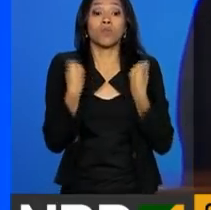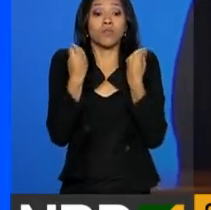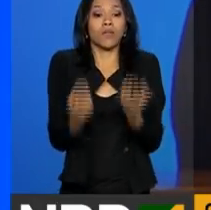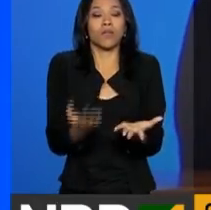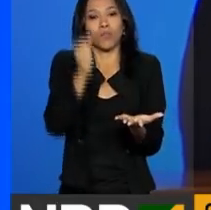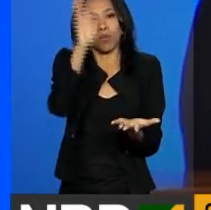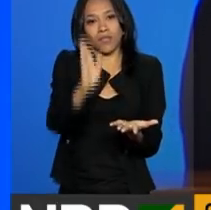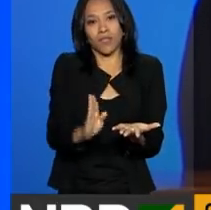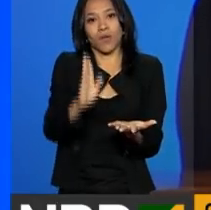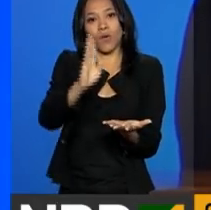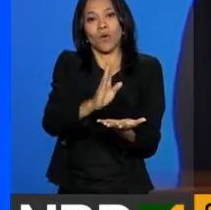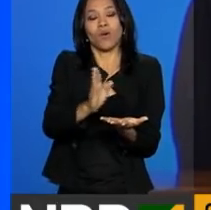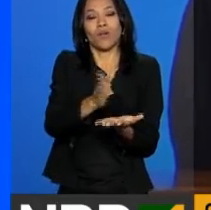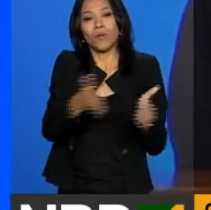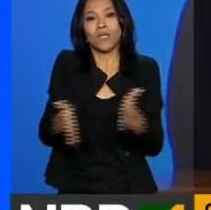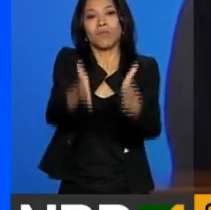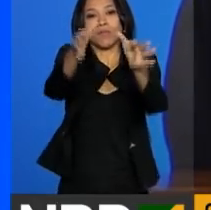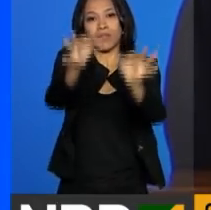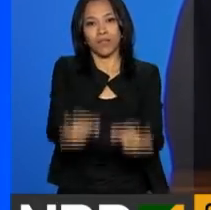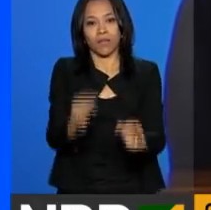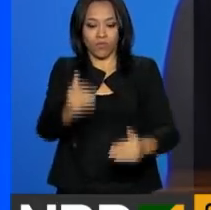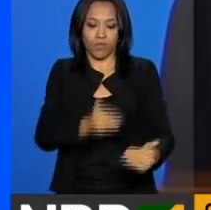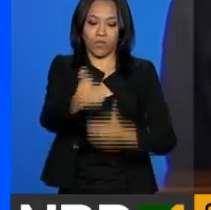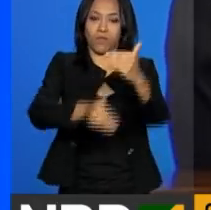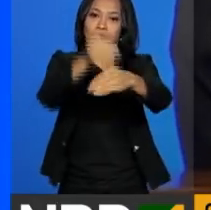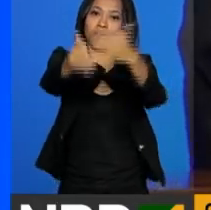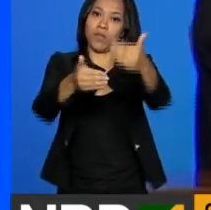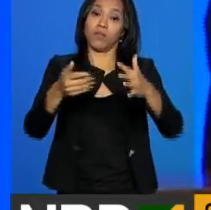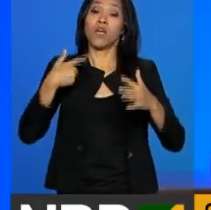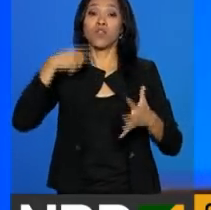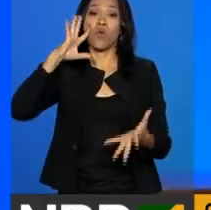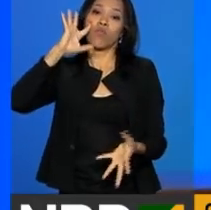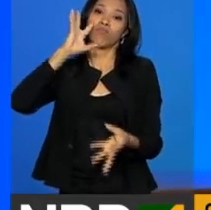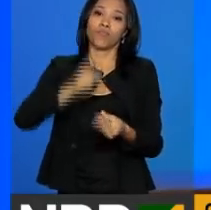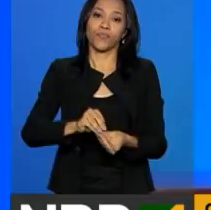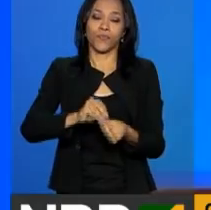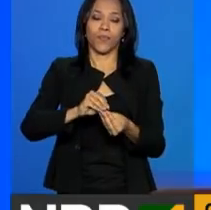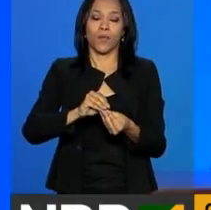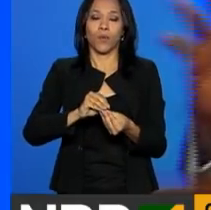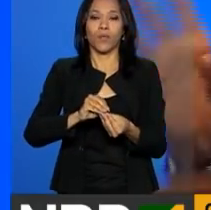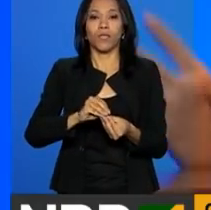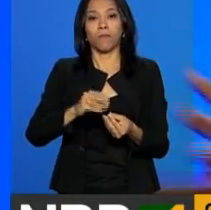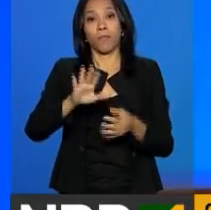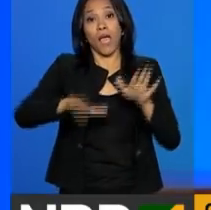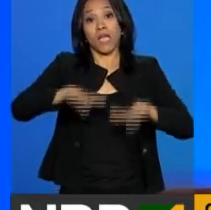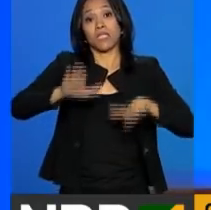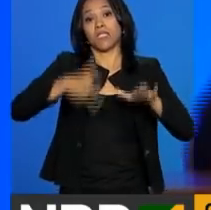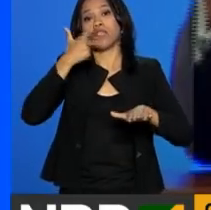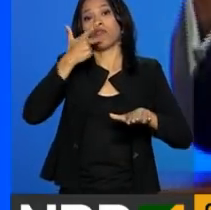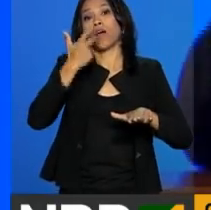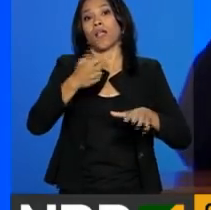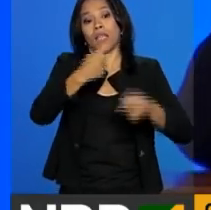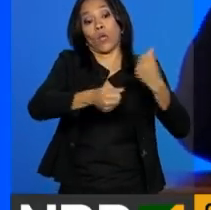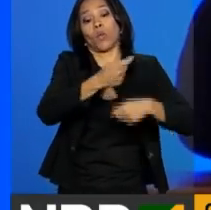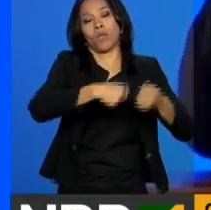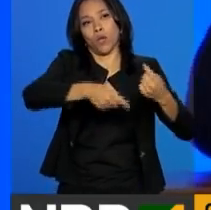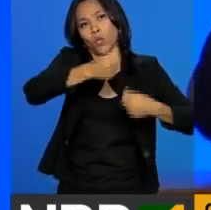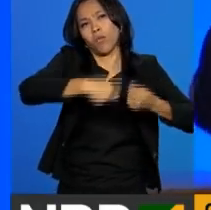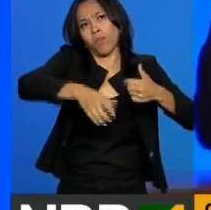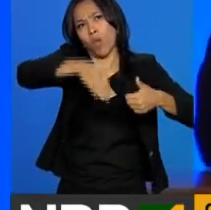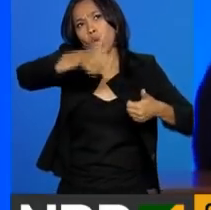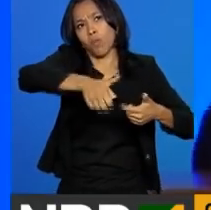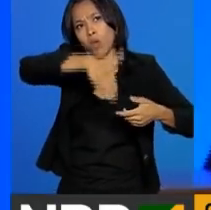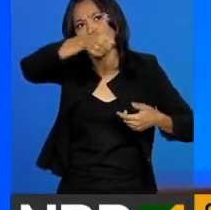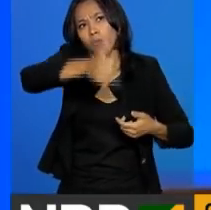trilho do desenvolvimento mas eu só registra em palavras finais o seguinte muitas vezes fala-se muito da economia economia melhorou tsé-tsé